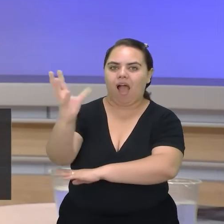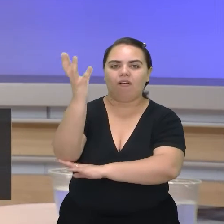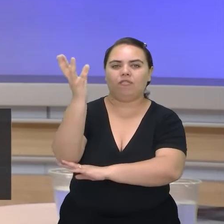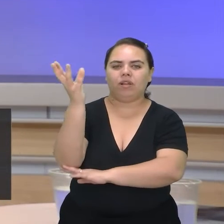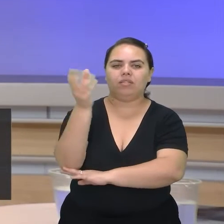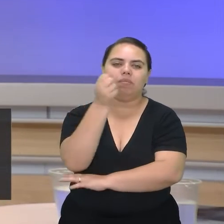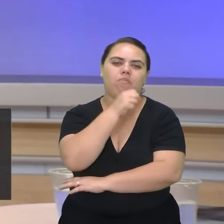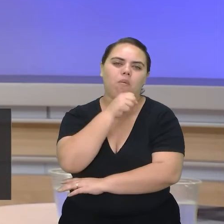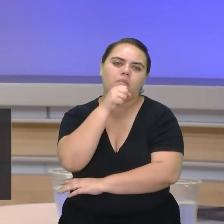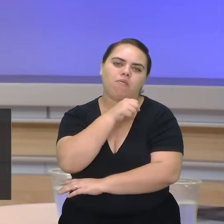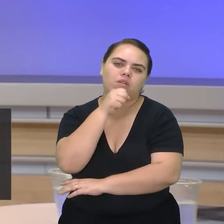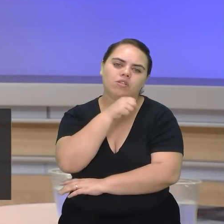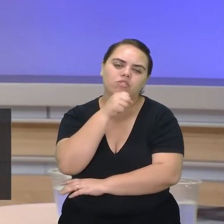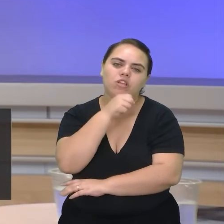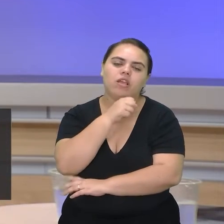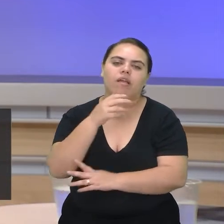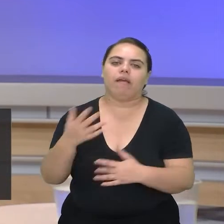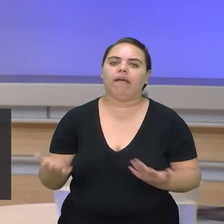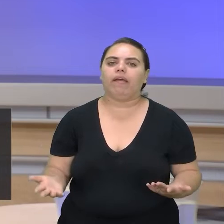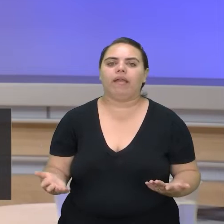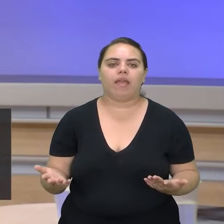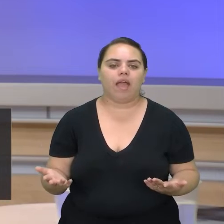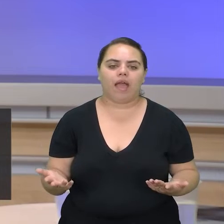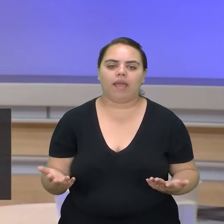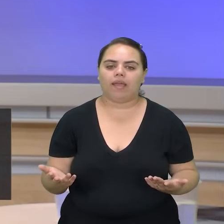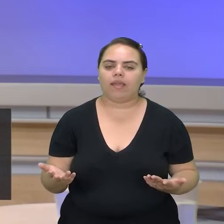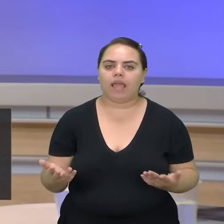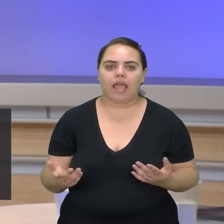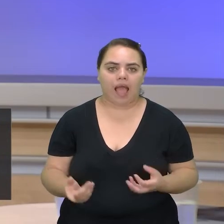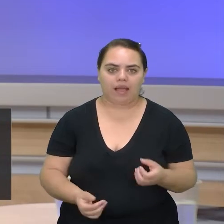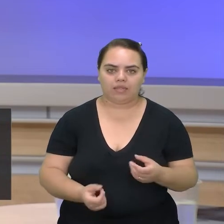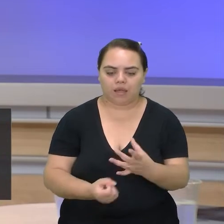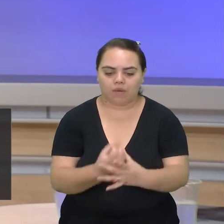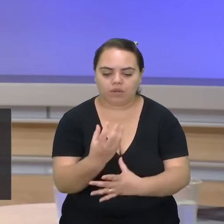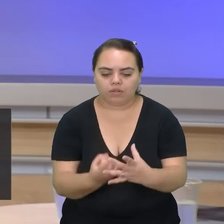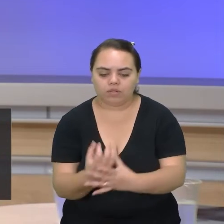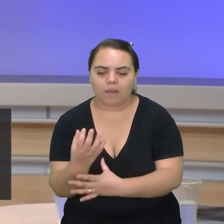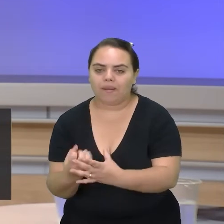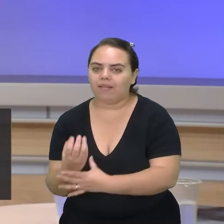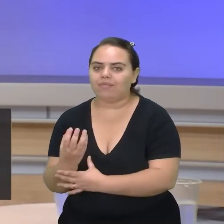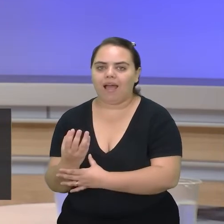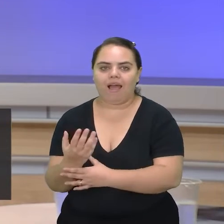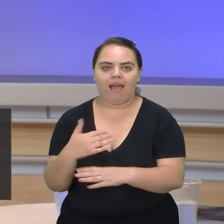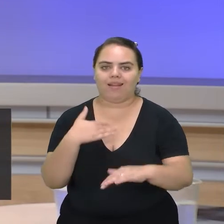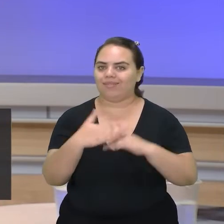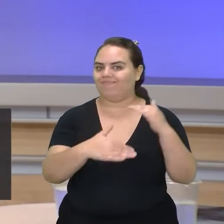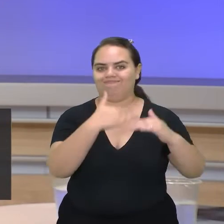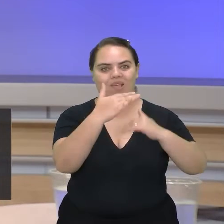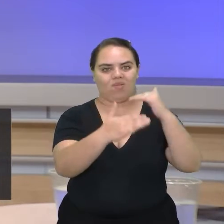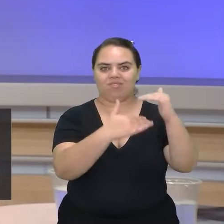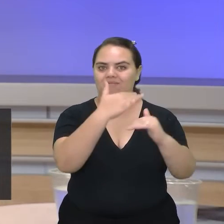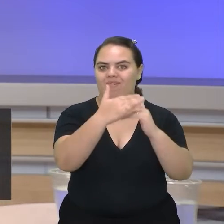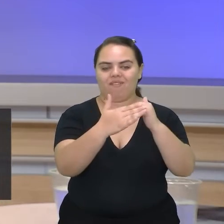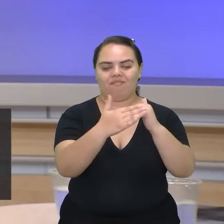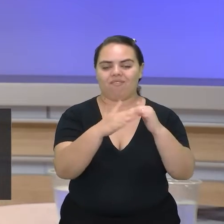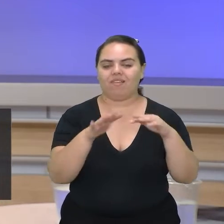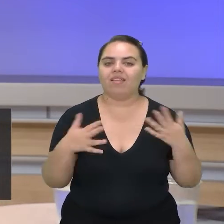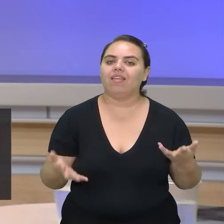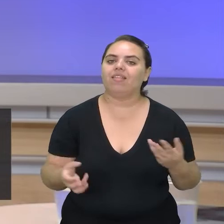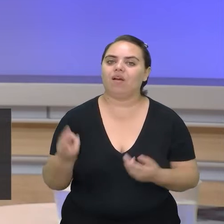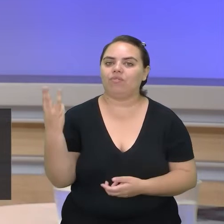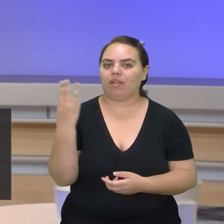né? Então as mudas não se desenvolvem bem embaixo de áreas que já tenham árvores. Então são